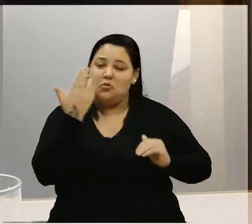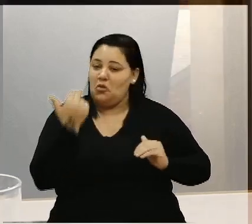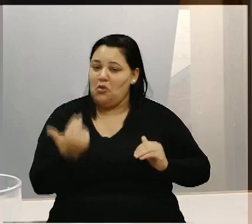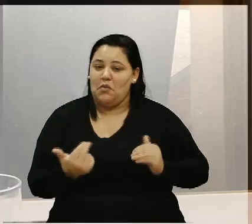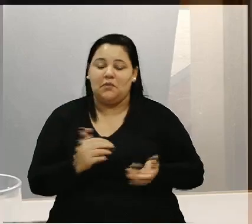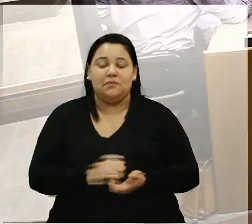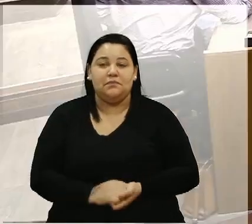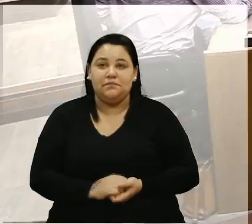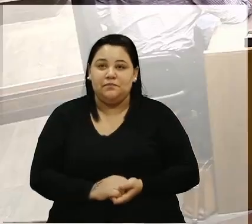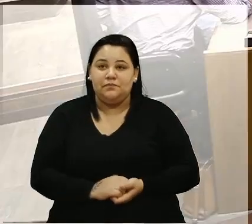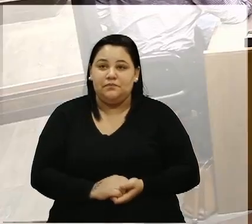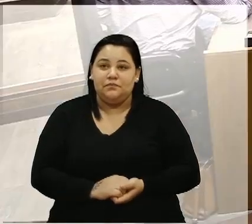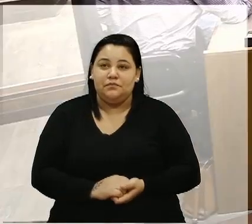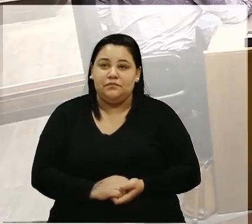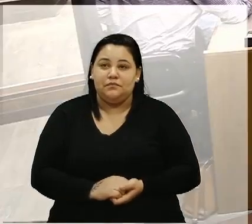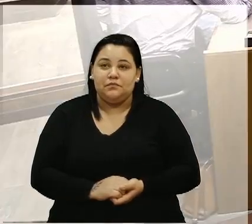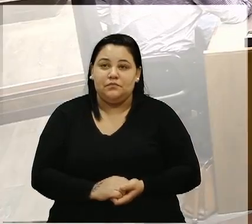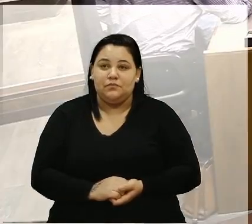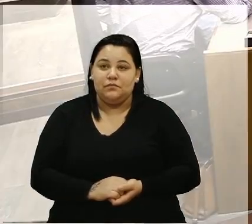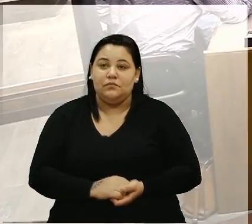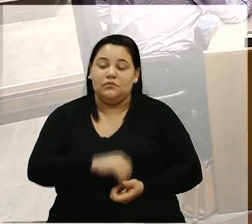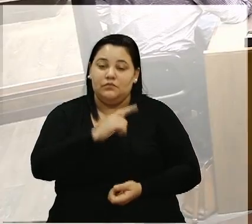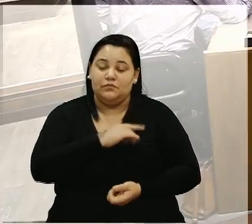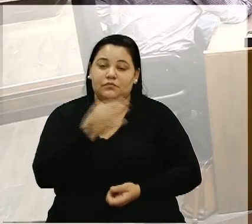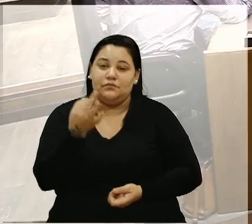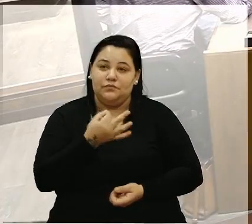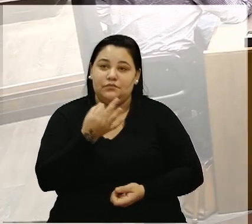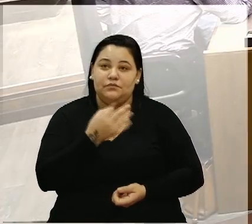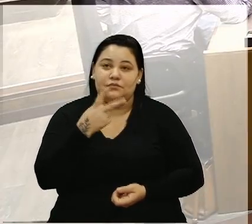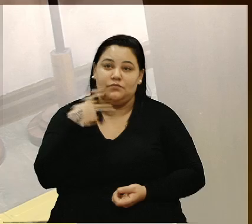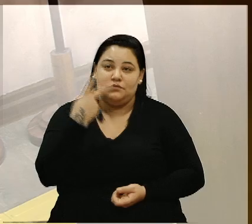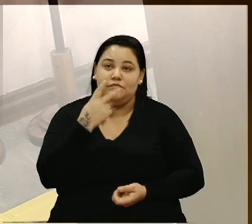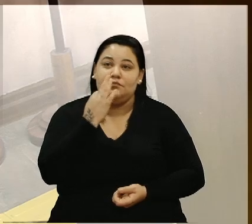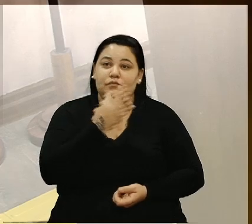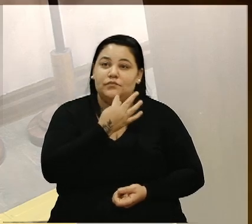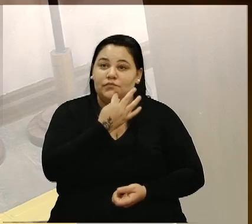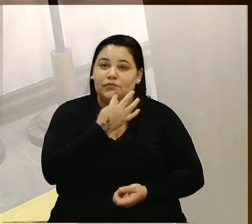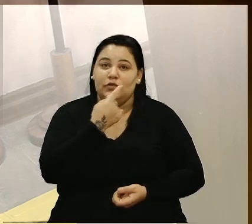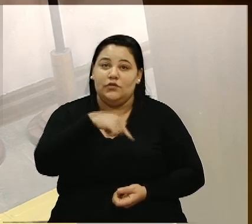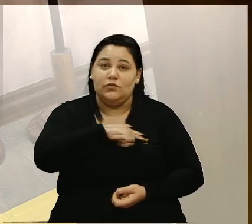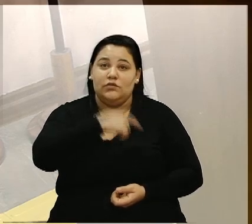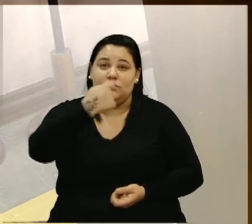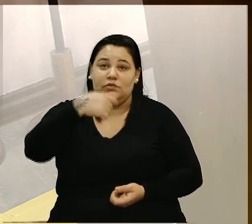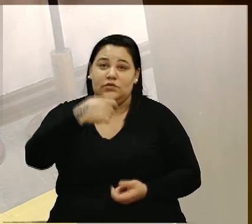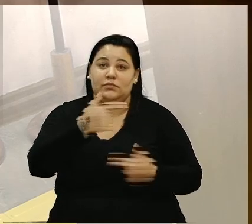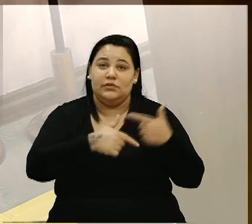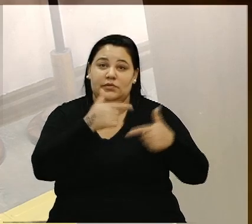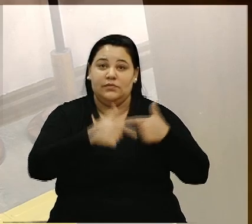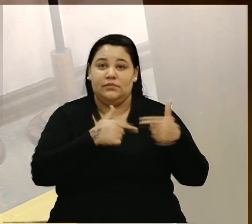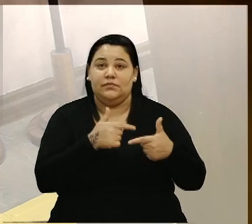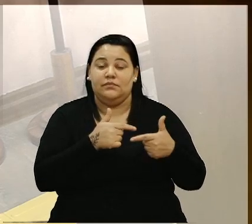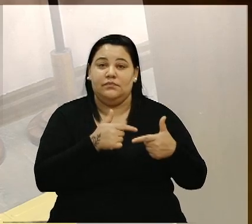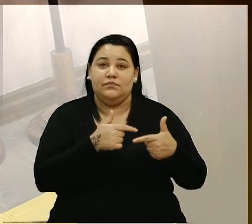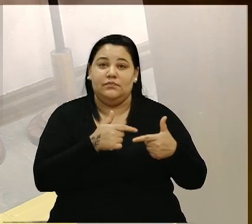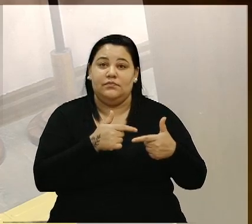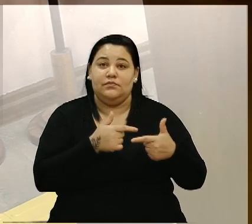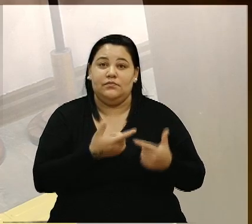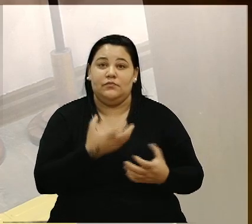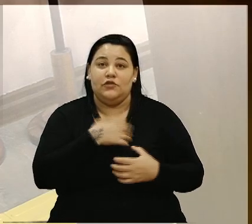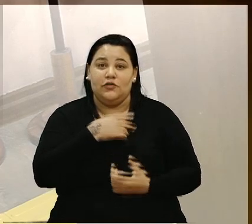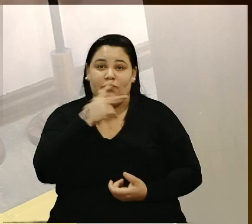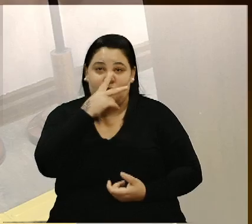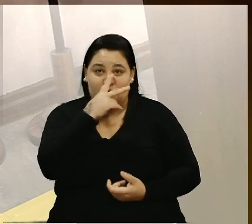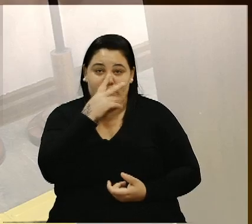normal. Parabéns. Eu não tenho dúvida, vereadora Tati, que a gente tem que trabalhar agora muito forte, sabe para quê, vereadora Tati? Até